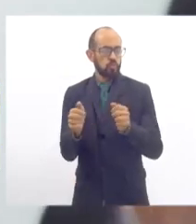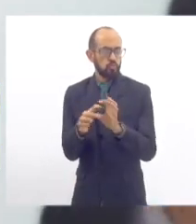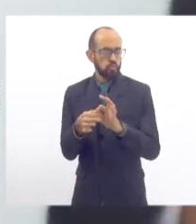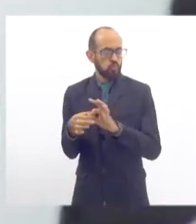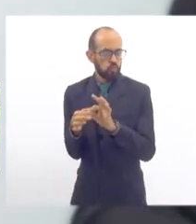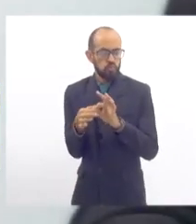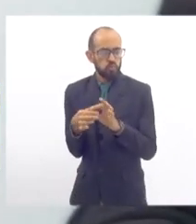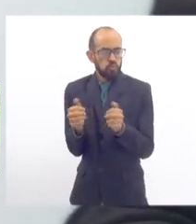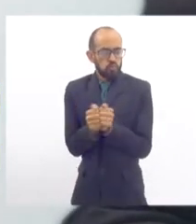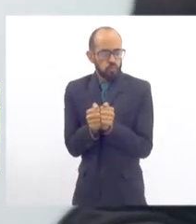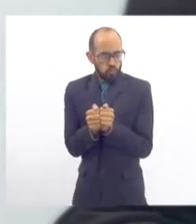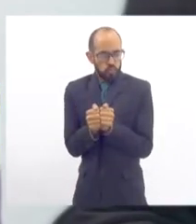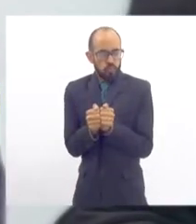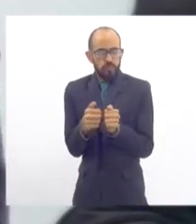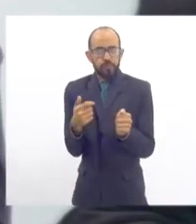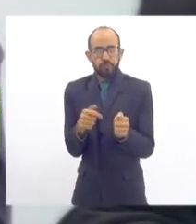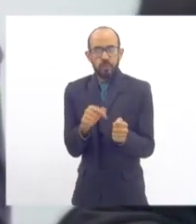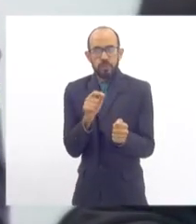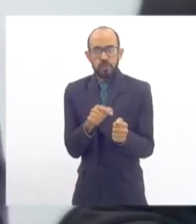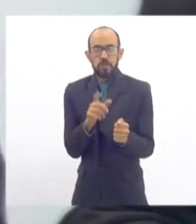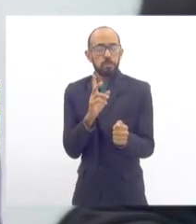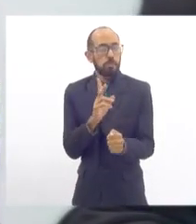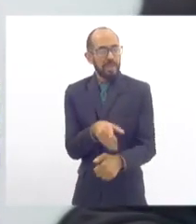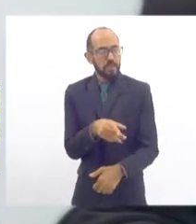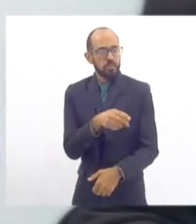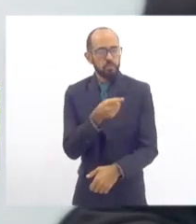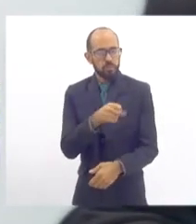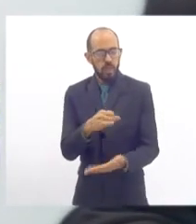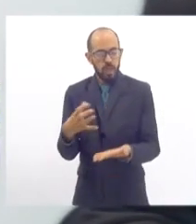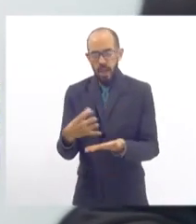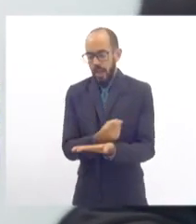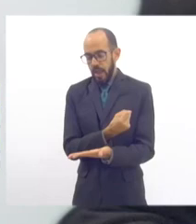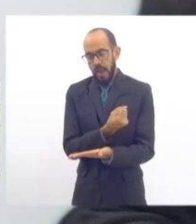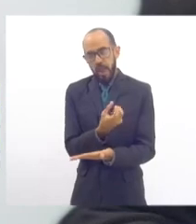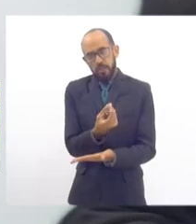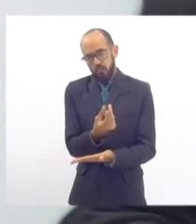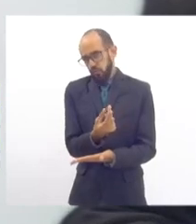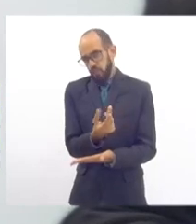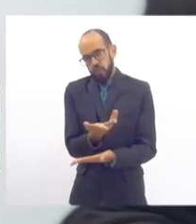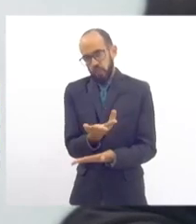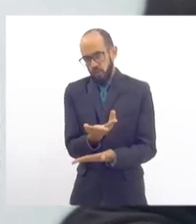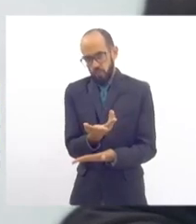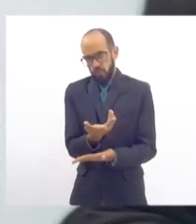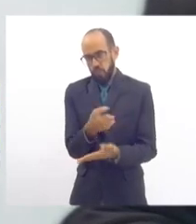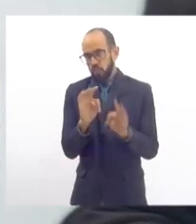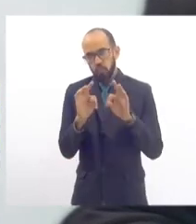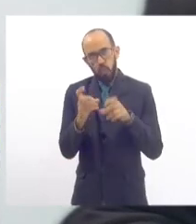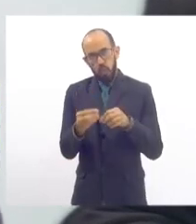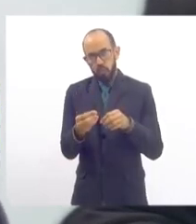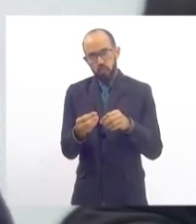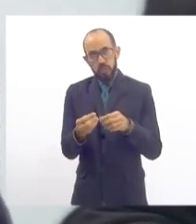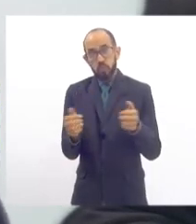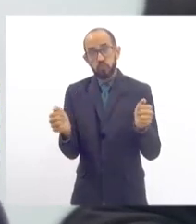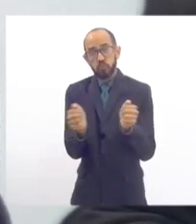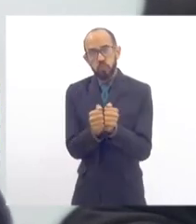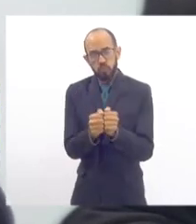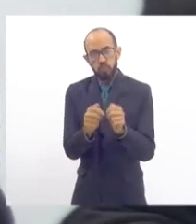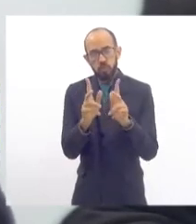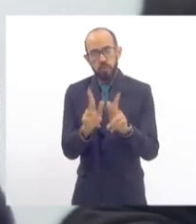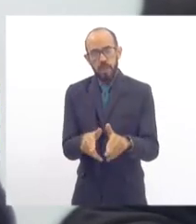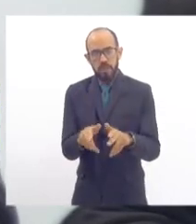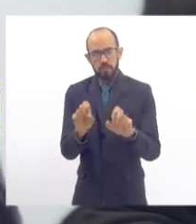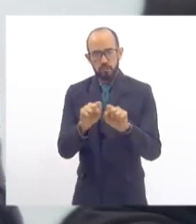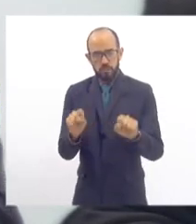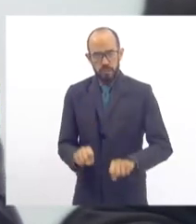Sendo ele um órgão arrecadador, sendo ele não um órgão arrecadador. Então, todo mundo está incluído no mesmo regime. Então,